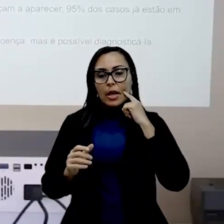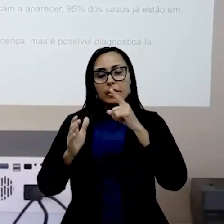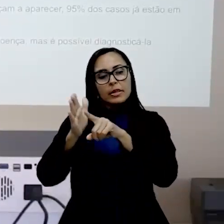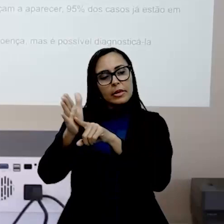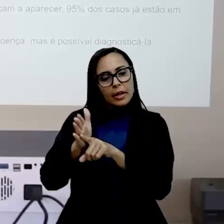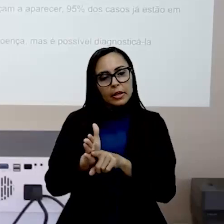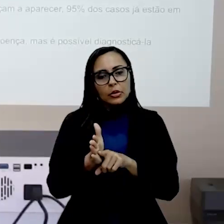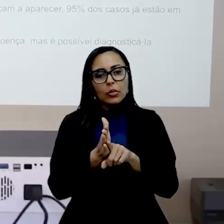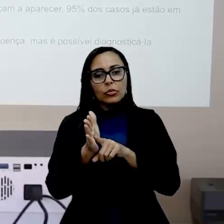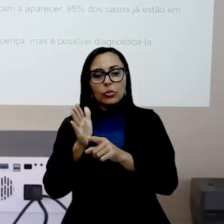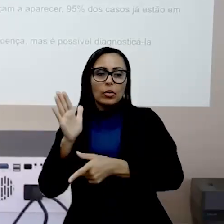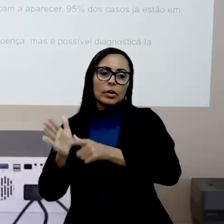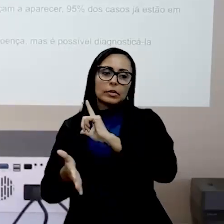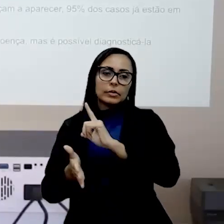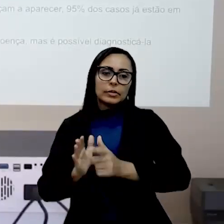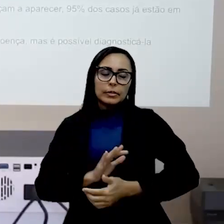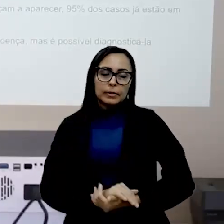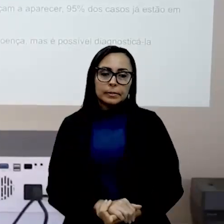precoce.